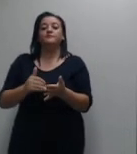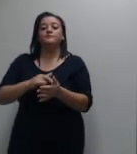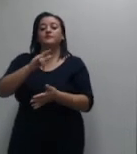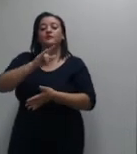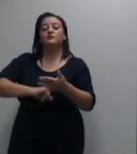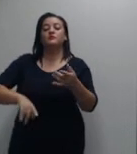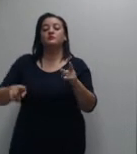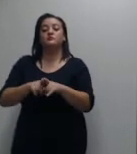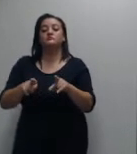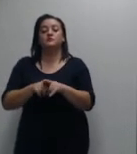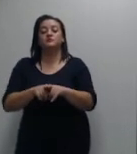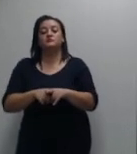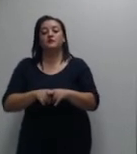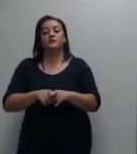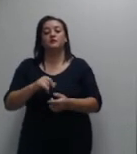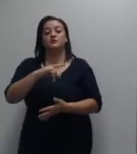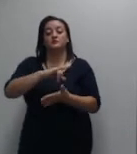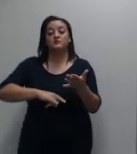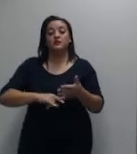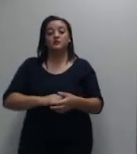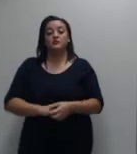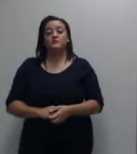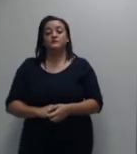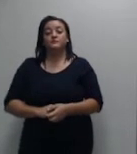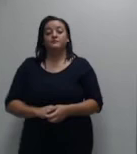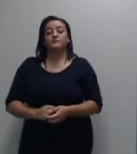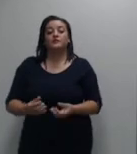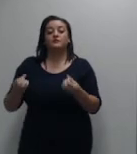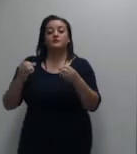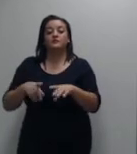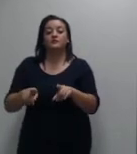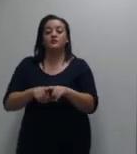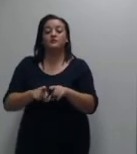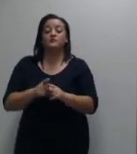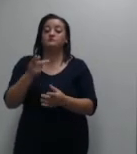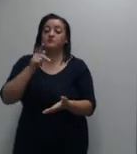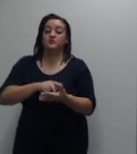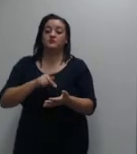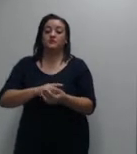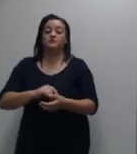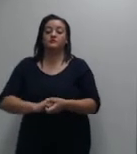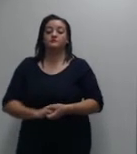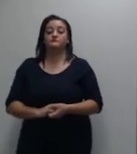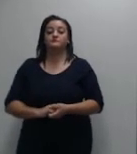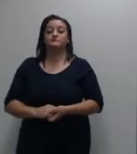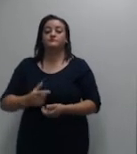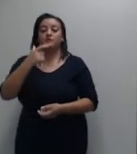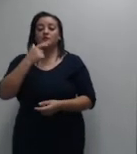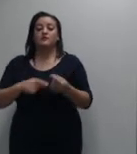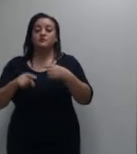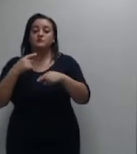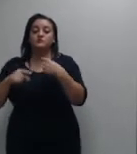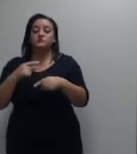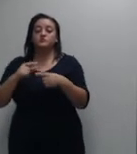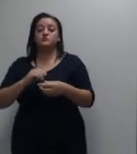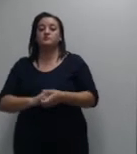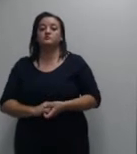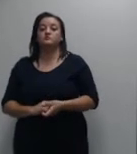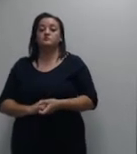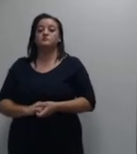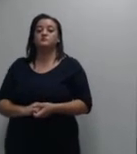pela certidão são presumidamente verdadeiros estão sendo discutido Ministro Hermes